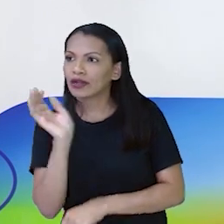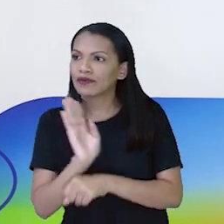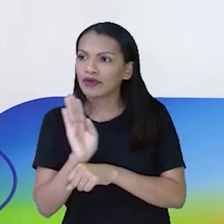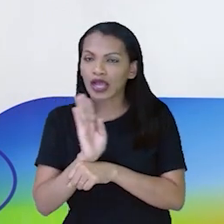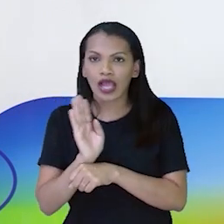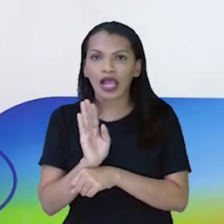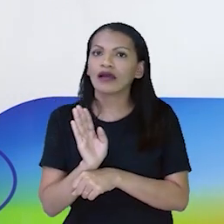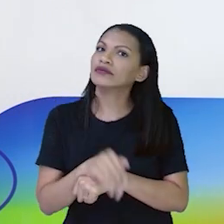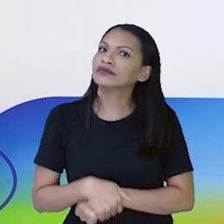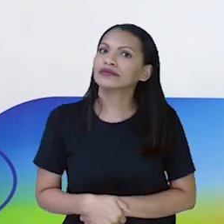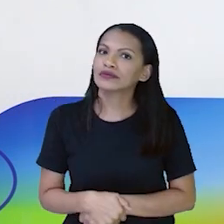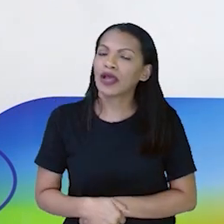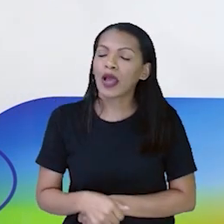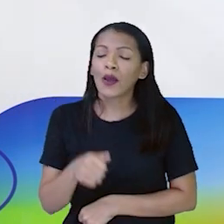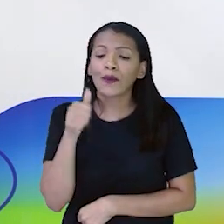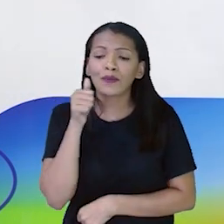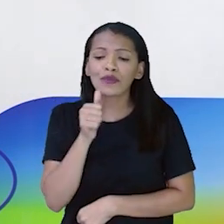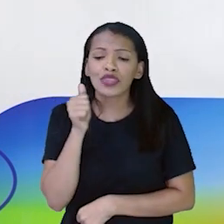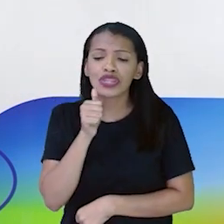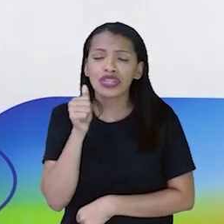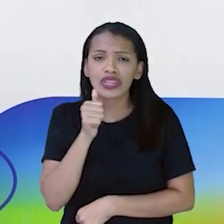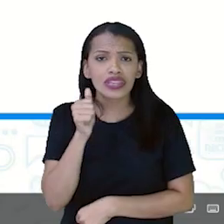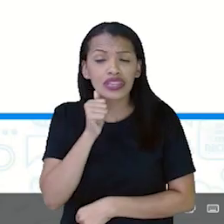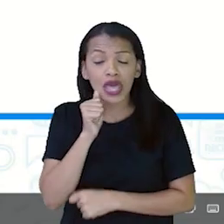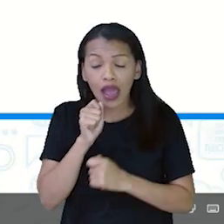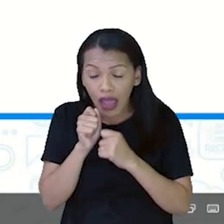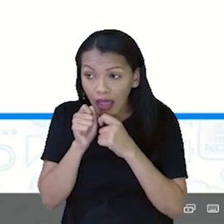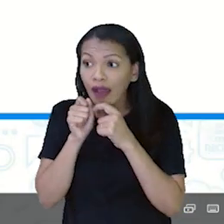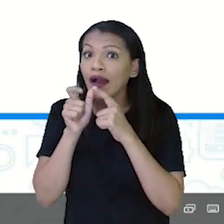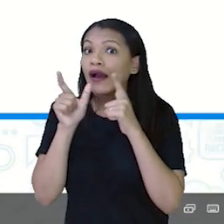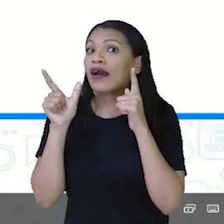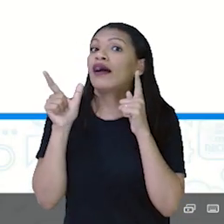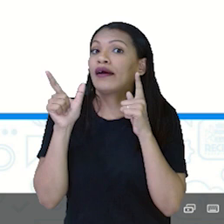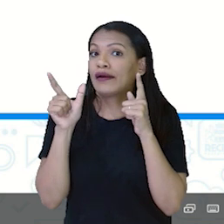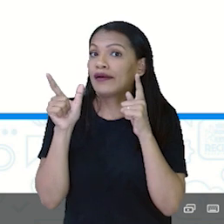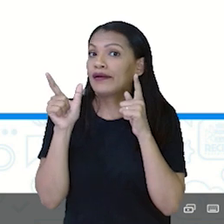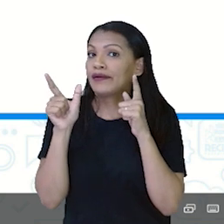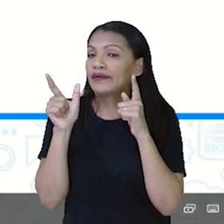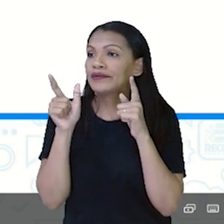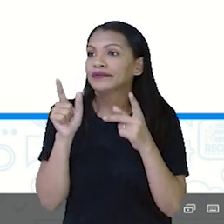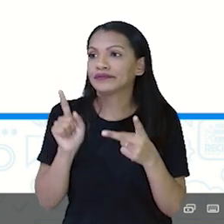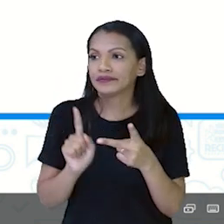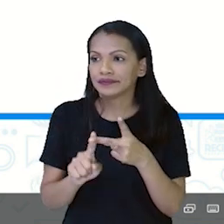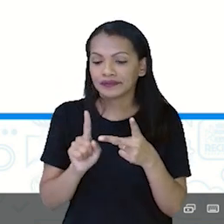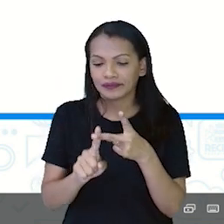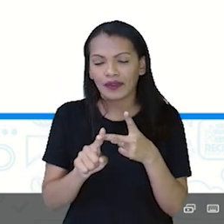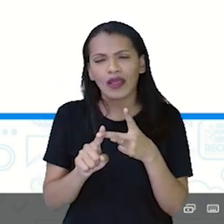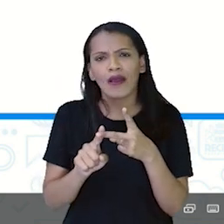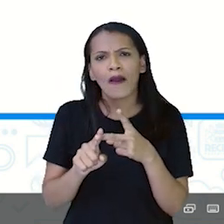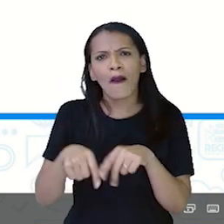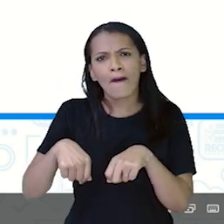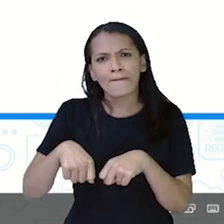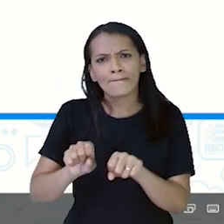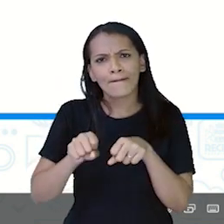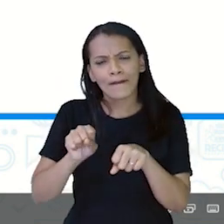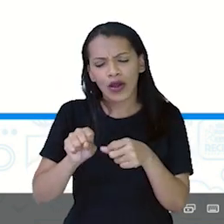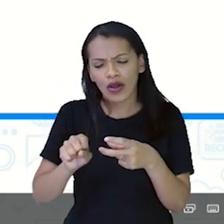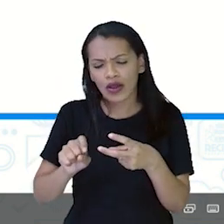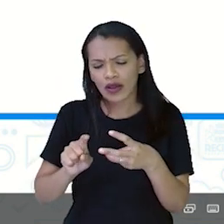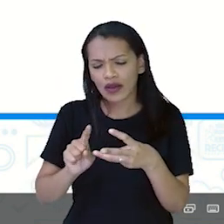Acordada. Adorei esse filme, eu só ia querer assistir pelo nome. O segundo é Motos. E o terceiro é